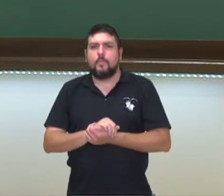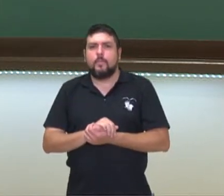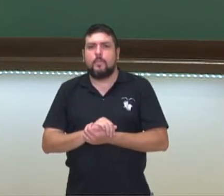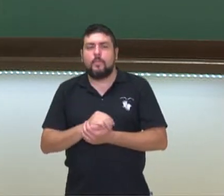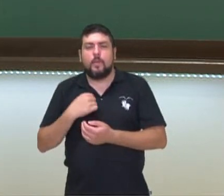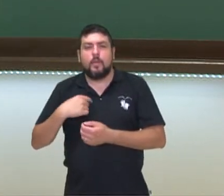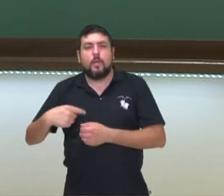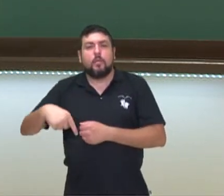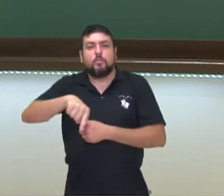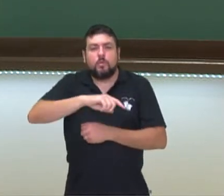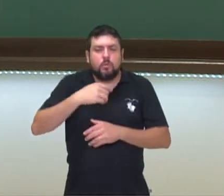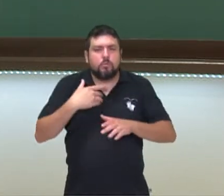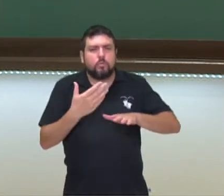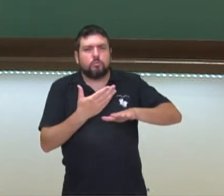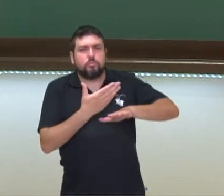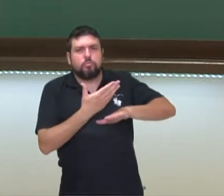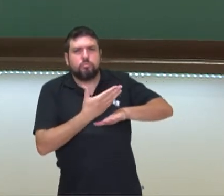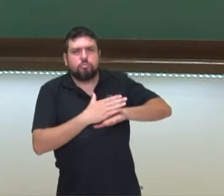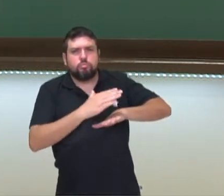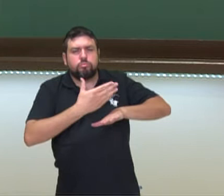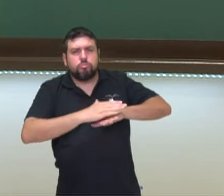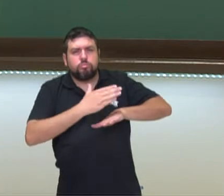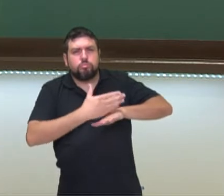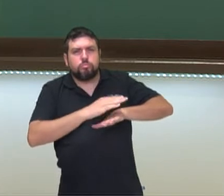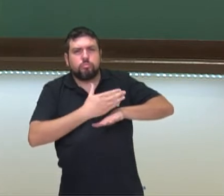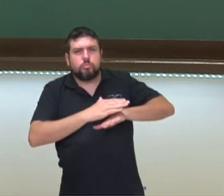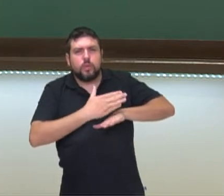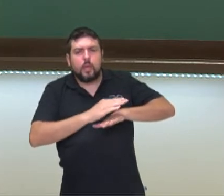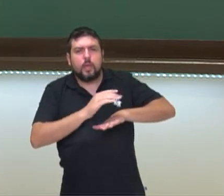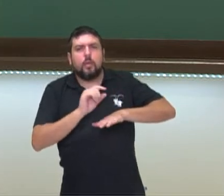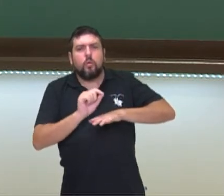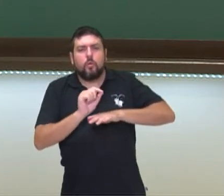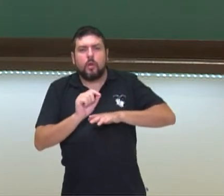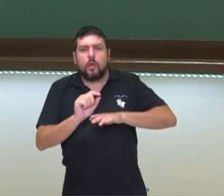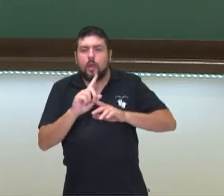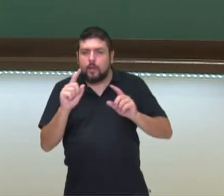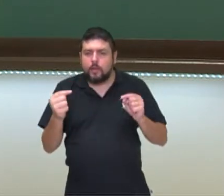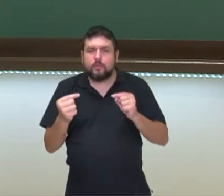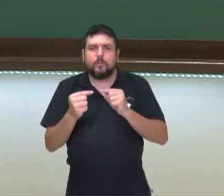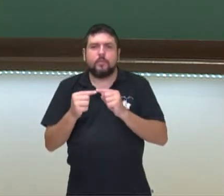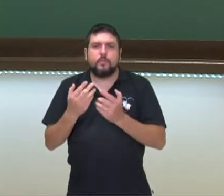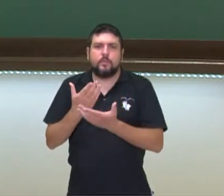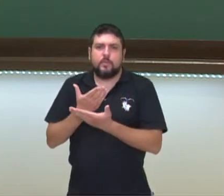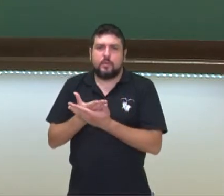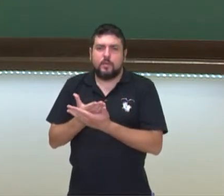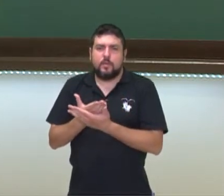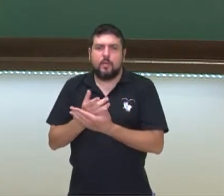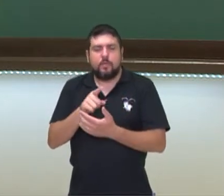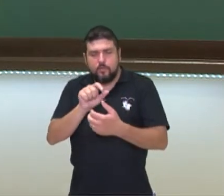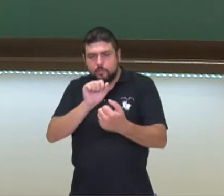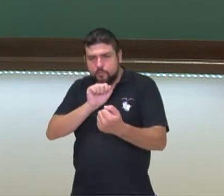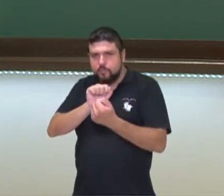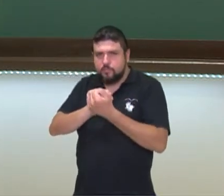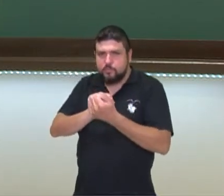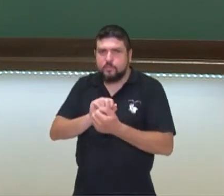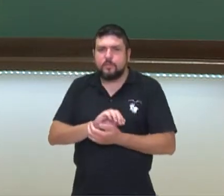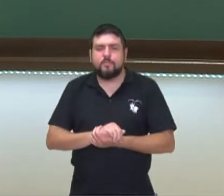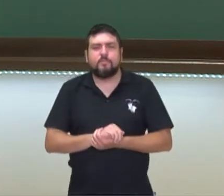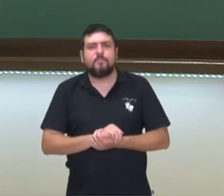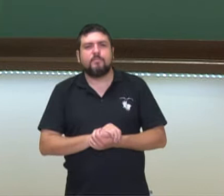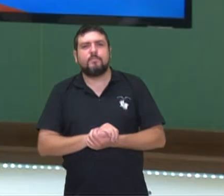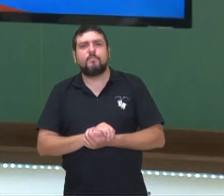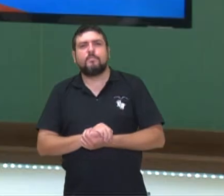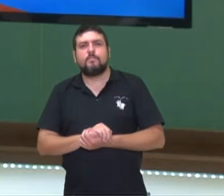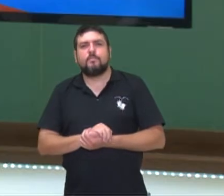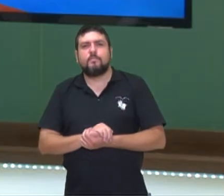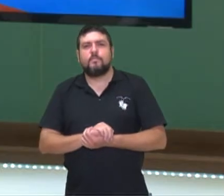tanto aprimorar, melhorar. Esse é o tema para essa aula e você vai vir junto com a gente. Combinado?